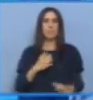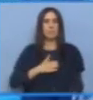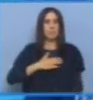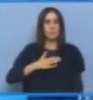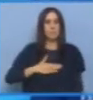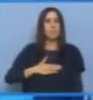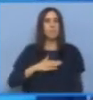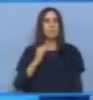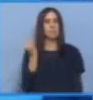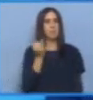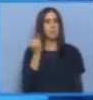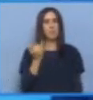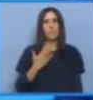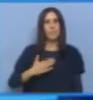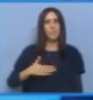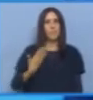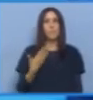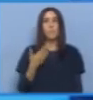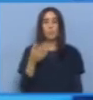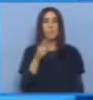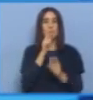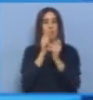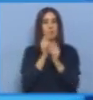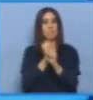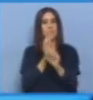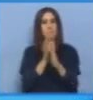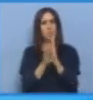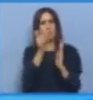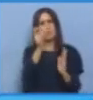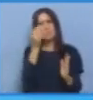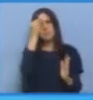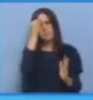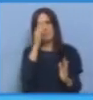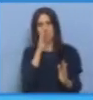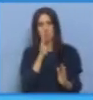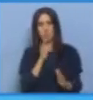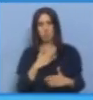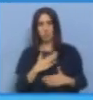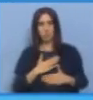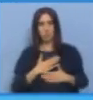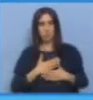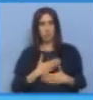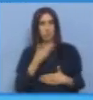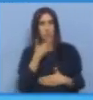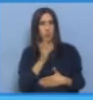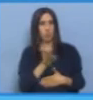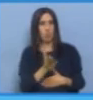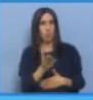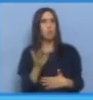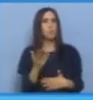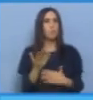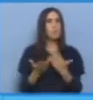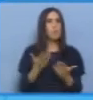as organizações cada vez mais, quando fazem uma entrevista de emprego, procuram saber se a pessoa já teve alguma experiência deste género, porque se tornam